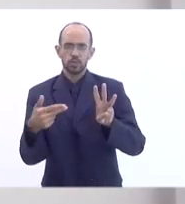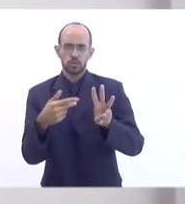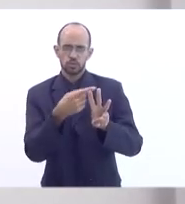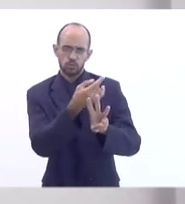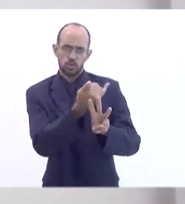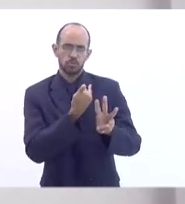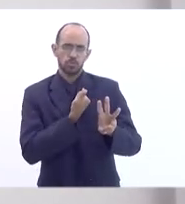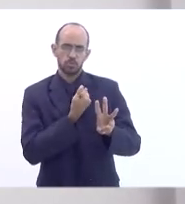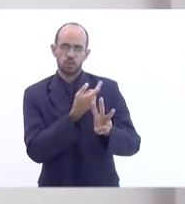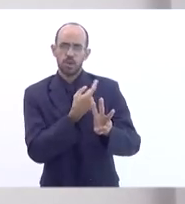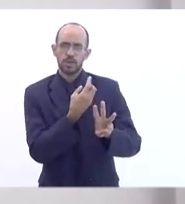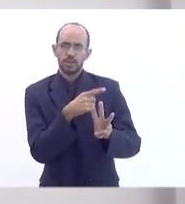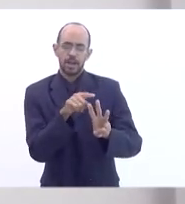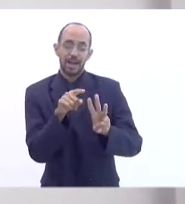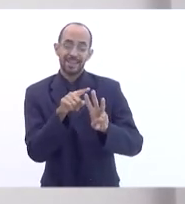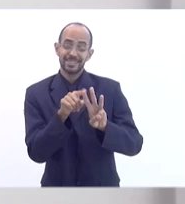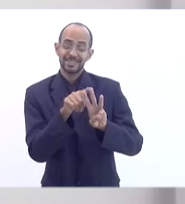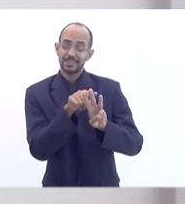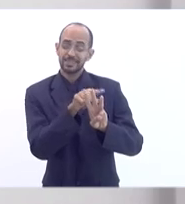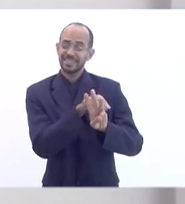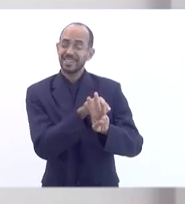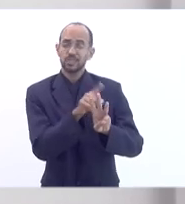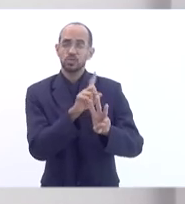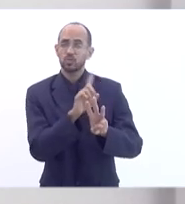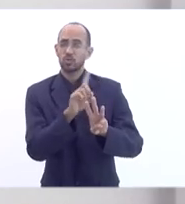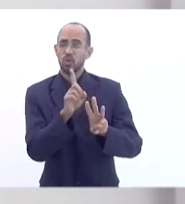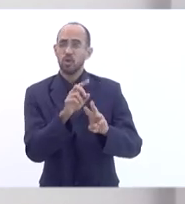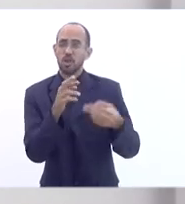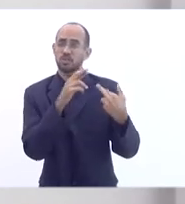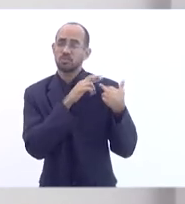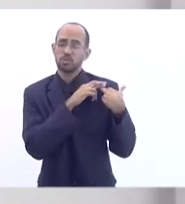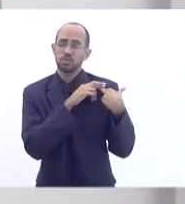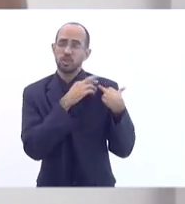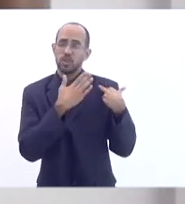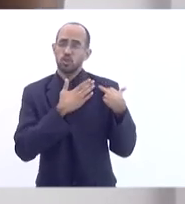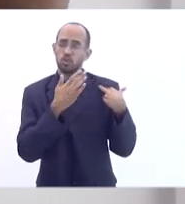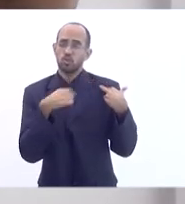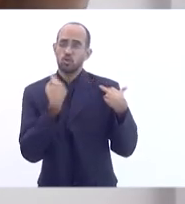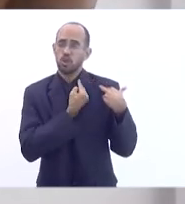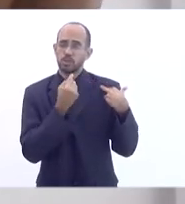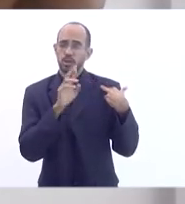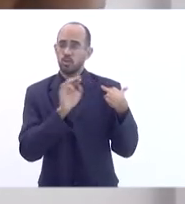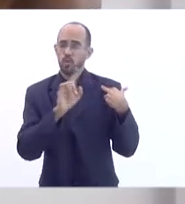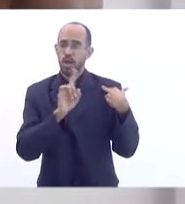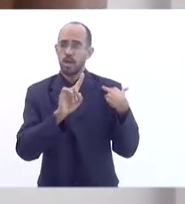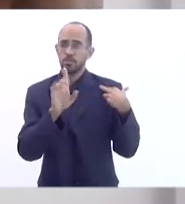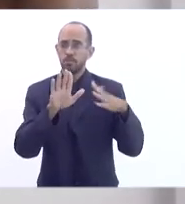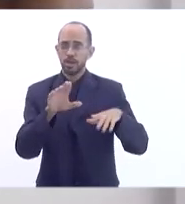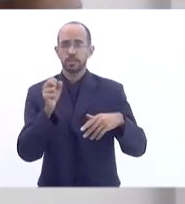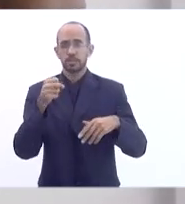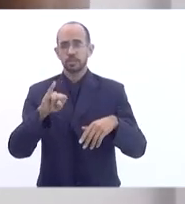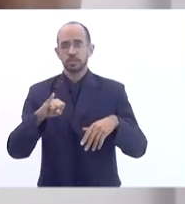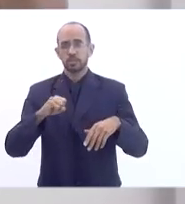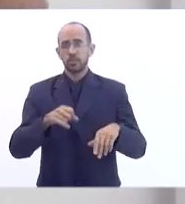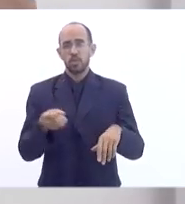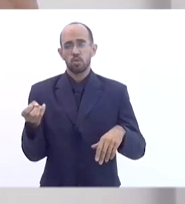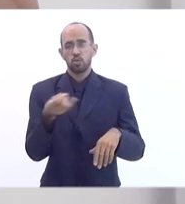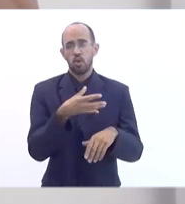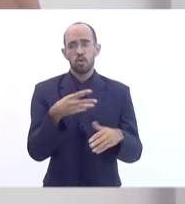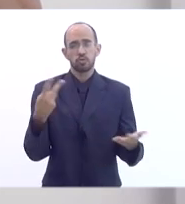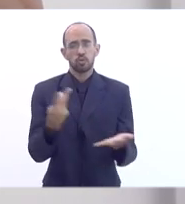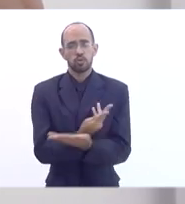primeiros não nos pertence mas com emissão de Nova certidão com novos fatos reprovatório